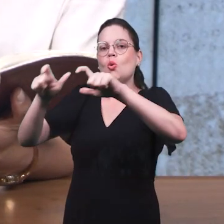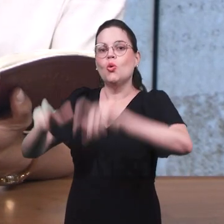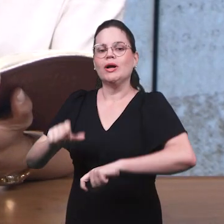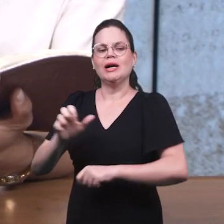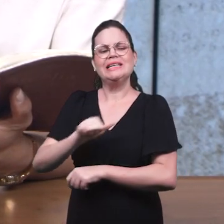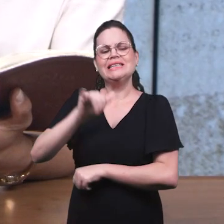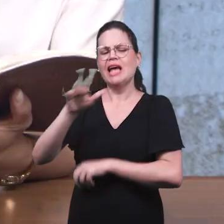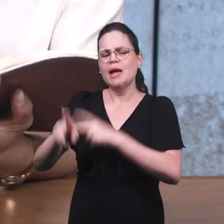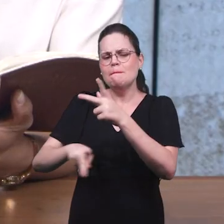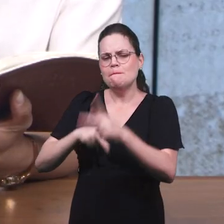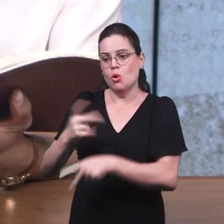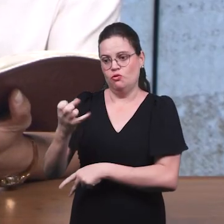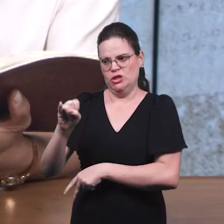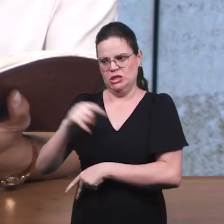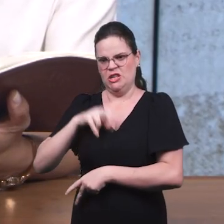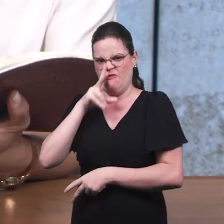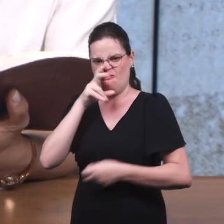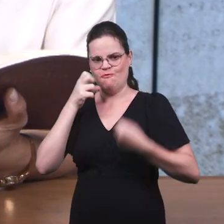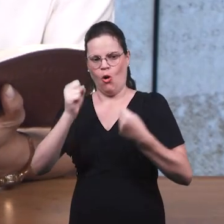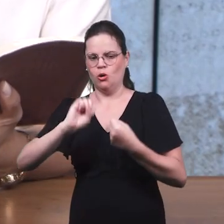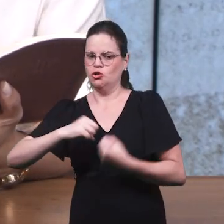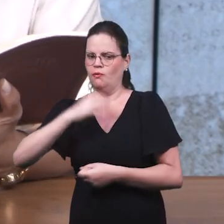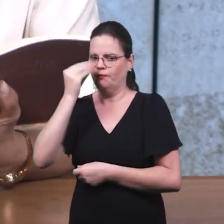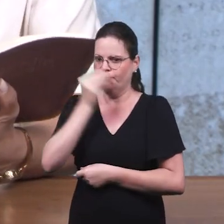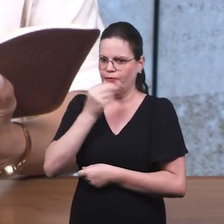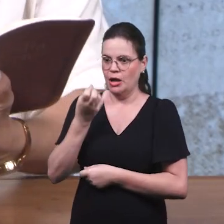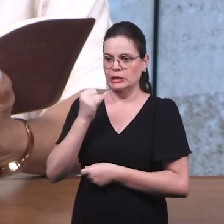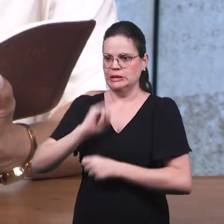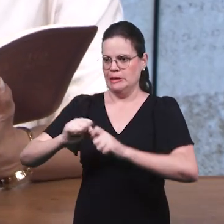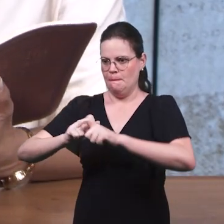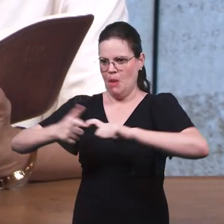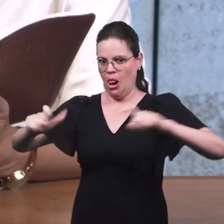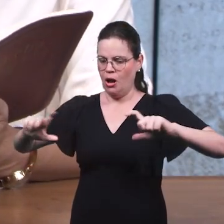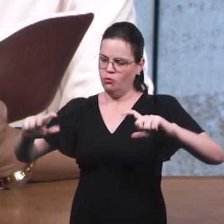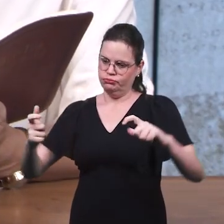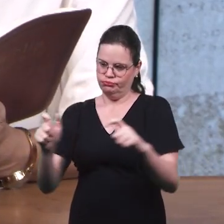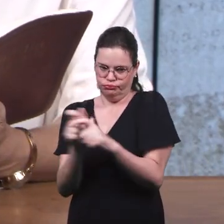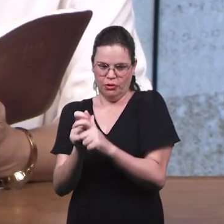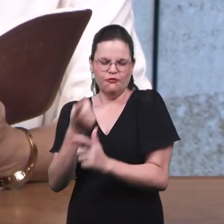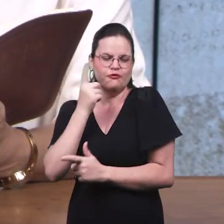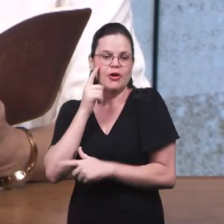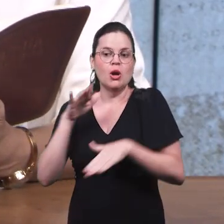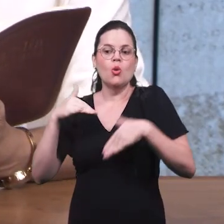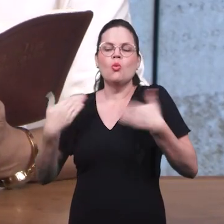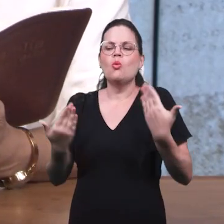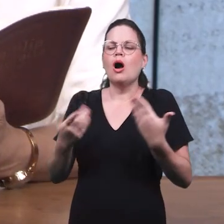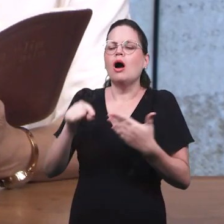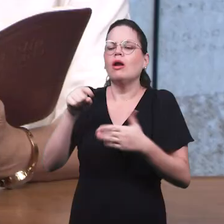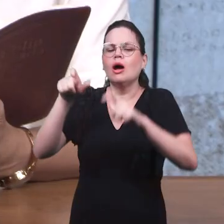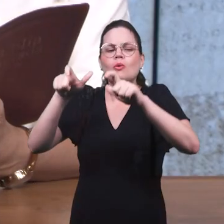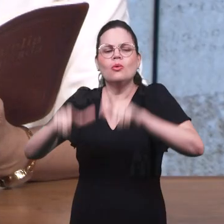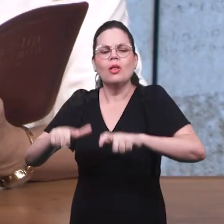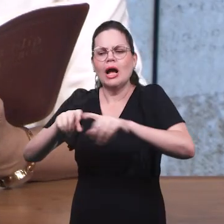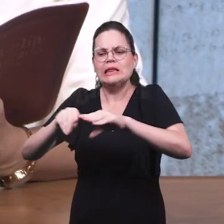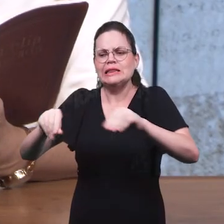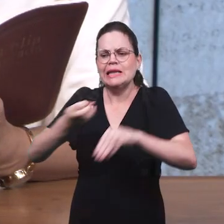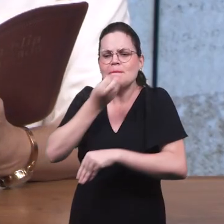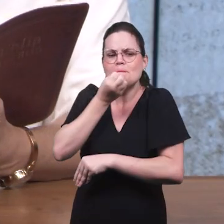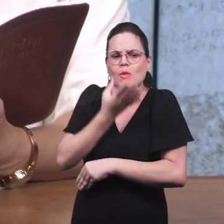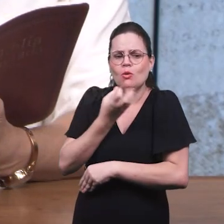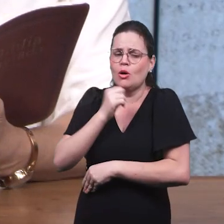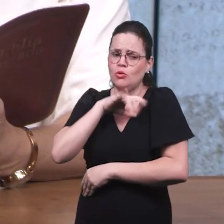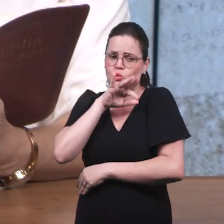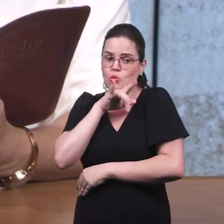nela habita, se é forte ou fraco, se pouco ou muito, e qual é a terra em que habita, se boa ou